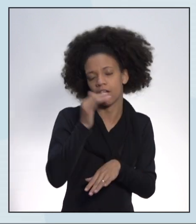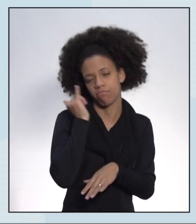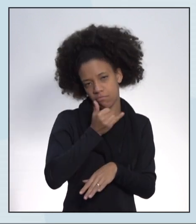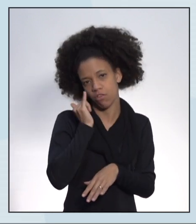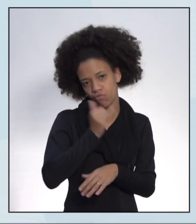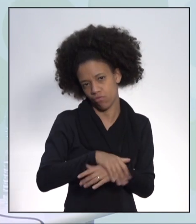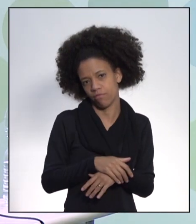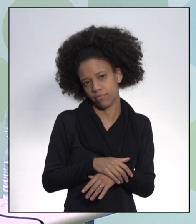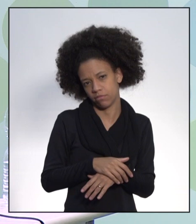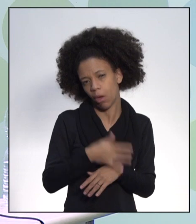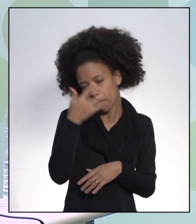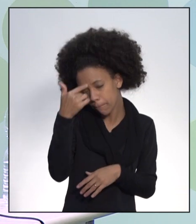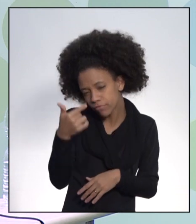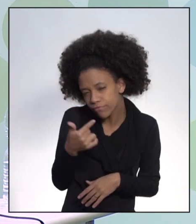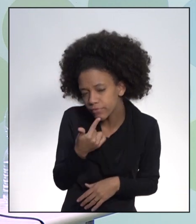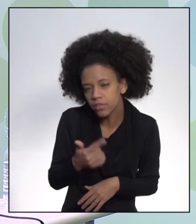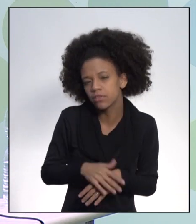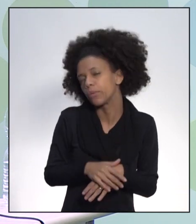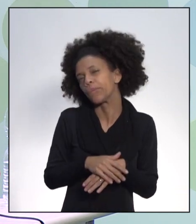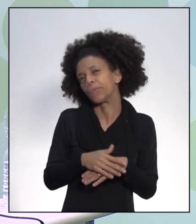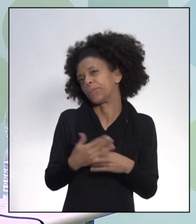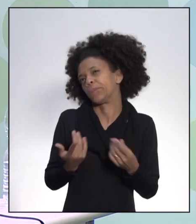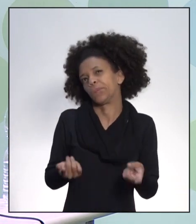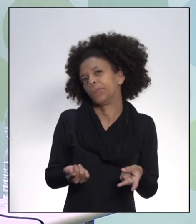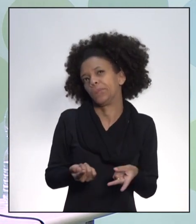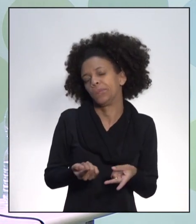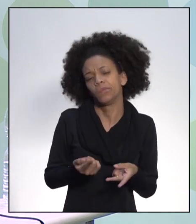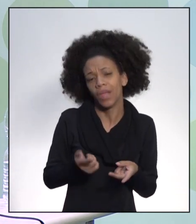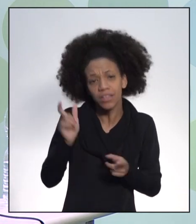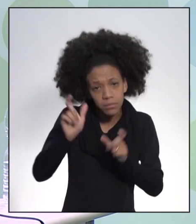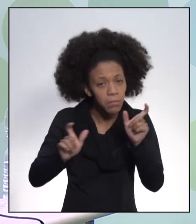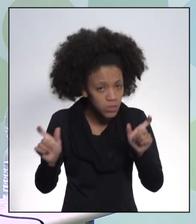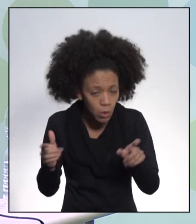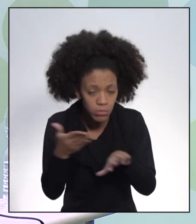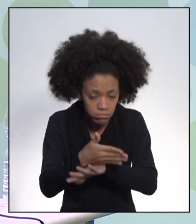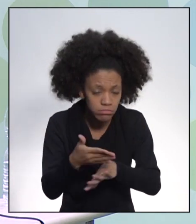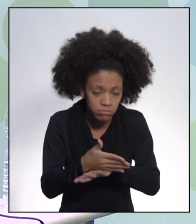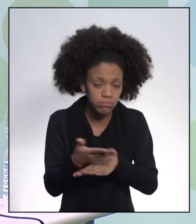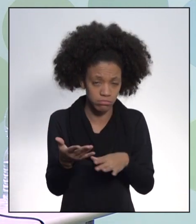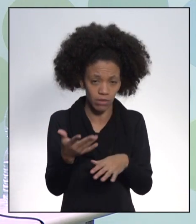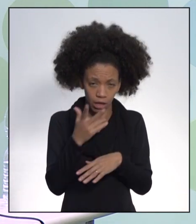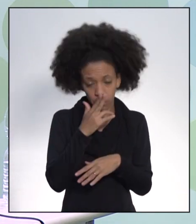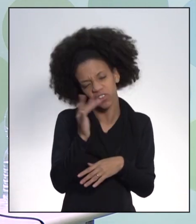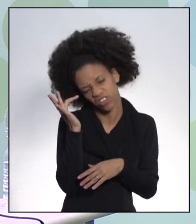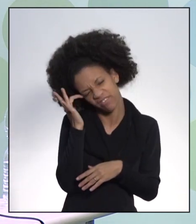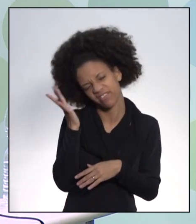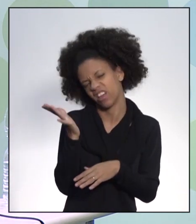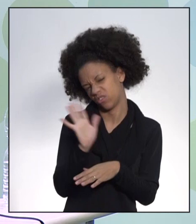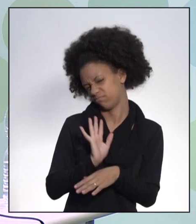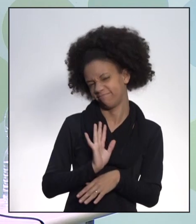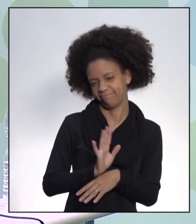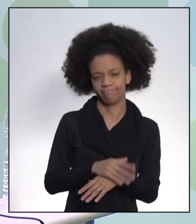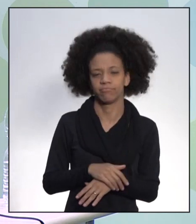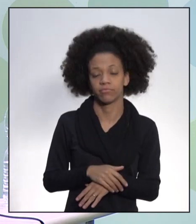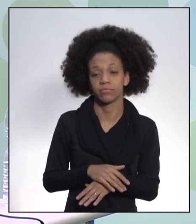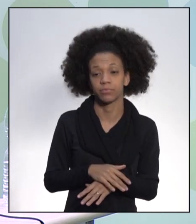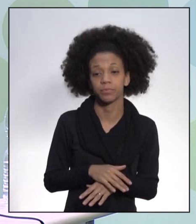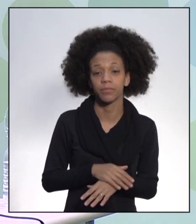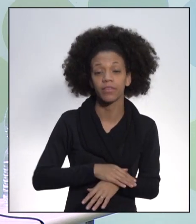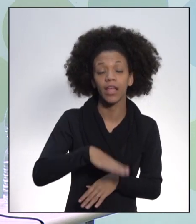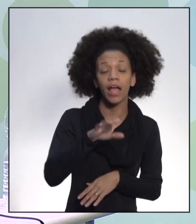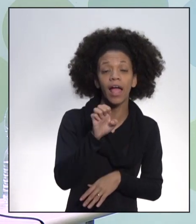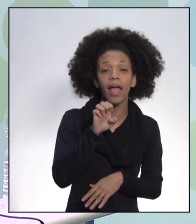Os caracteres, né? As pessoas em si. Eu acho que essa é fácil, né? São as pessoas.